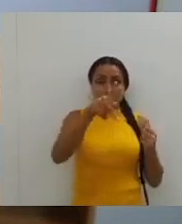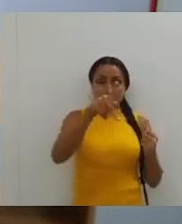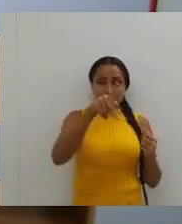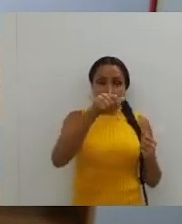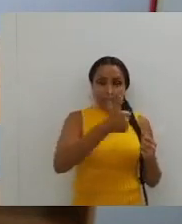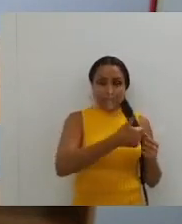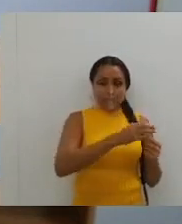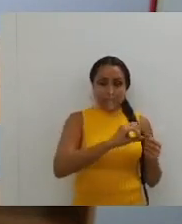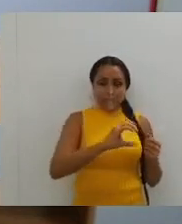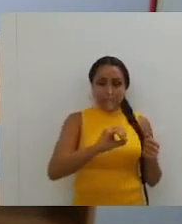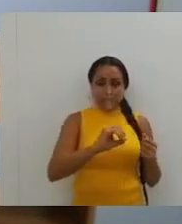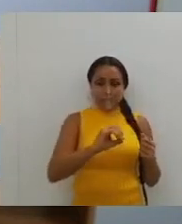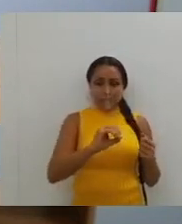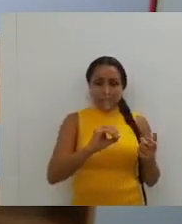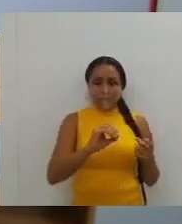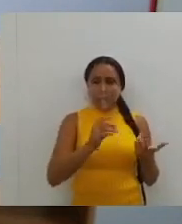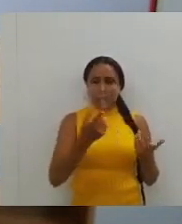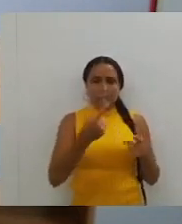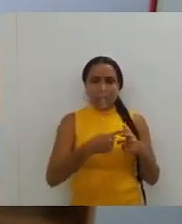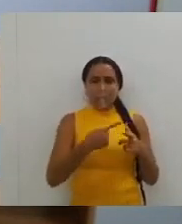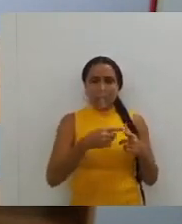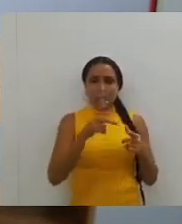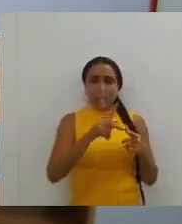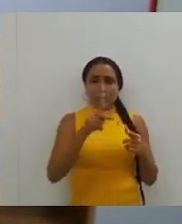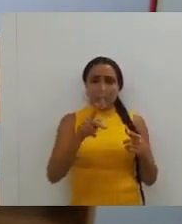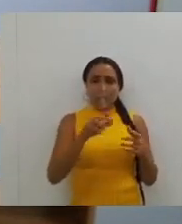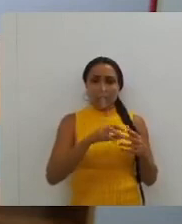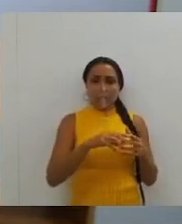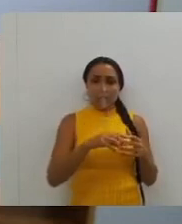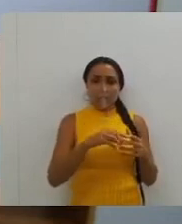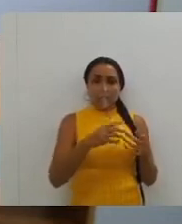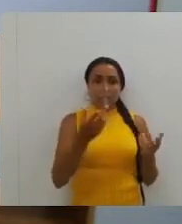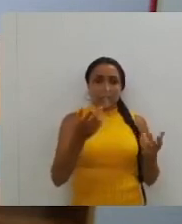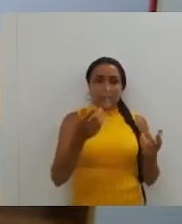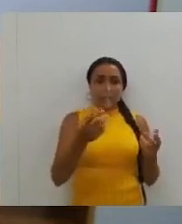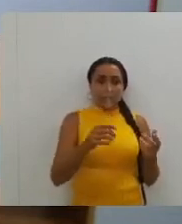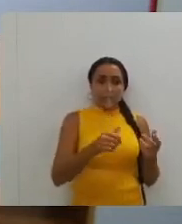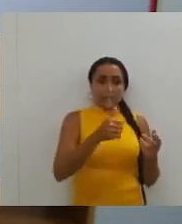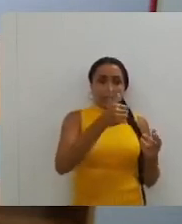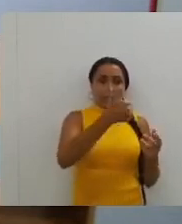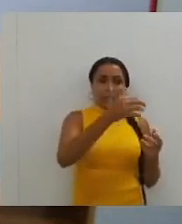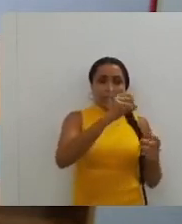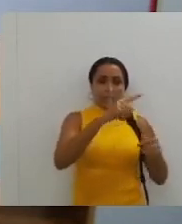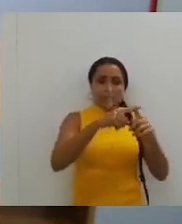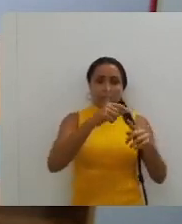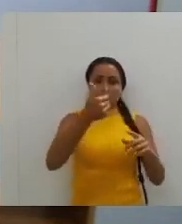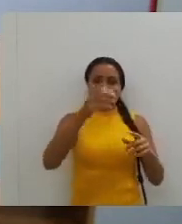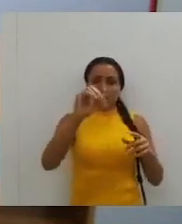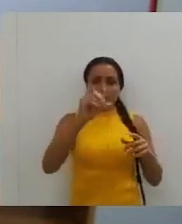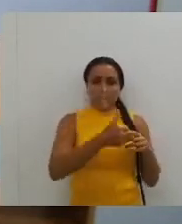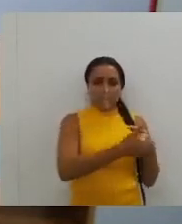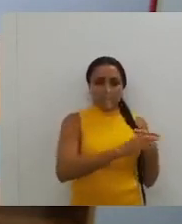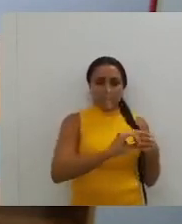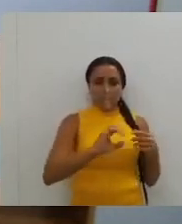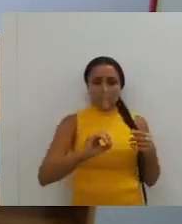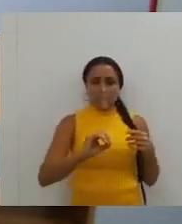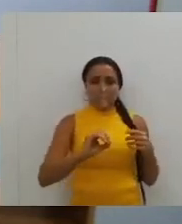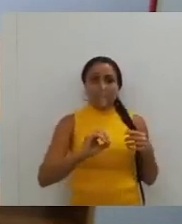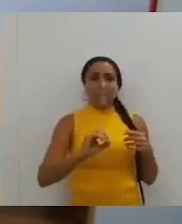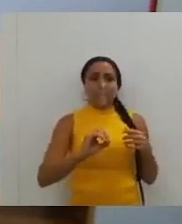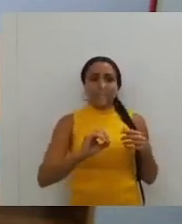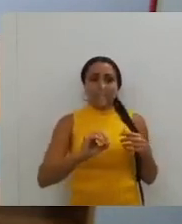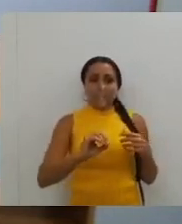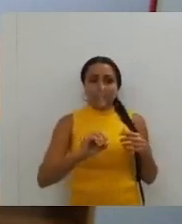100. Por que, professor? mg. 10 vezes 10, 100. No lugar do seno de 30